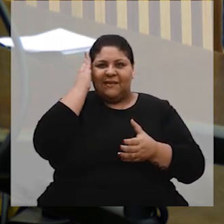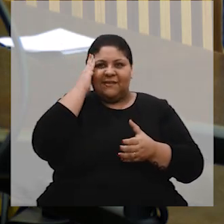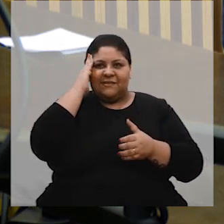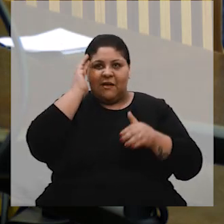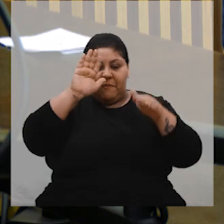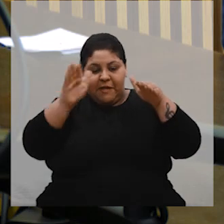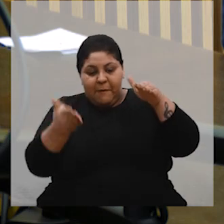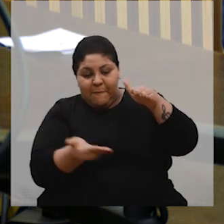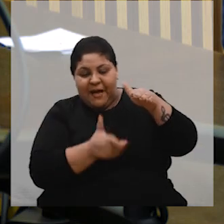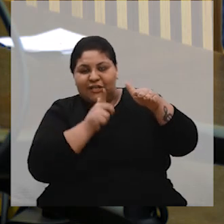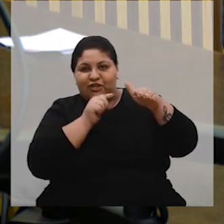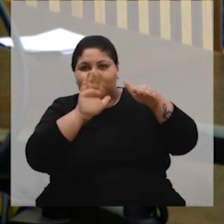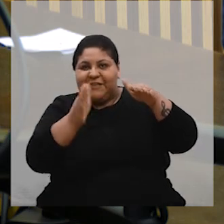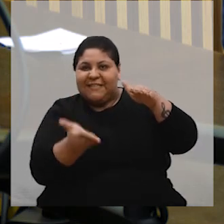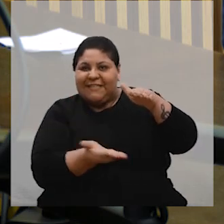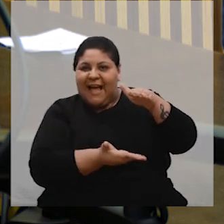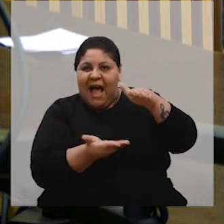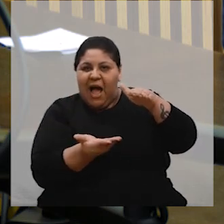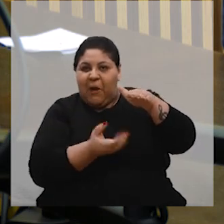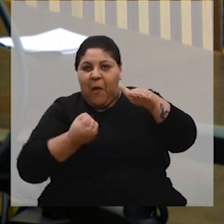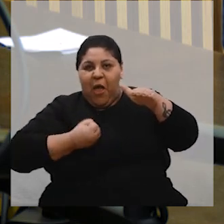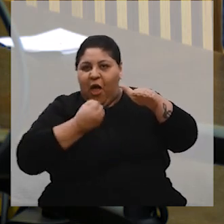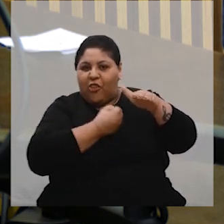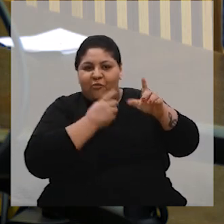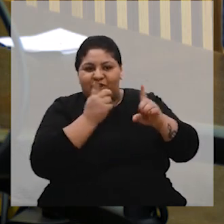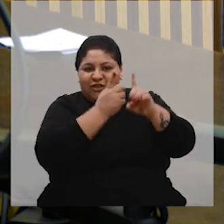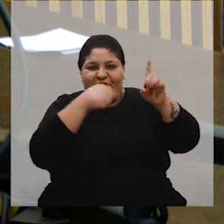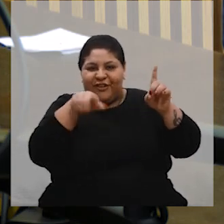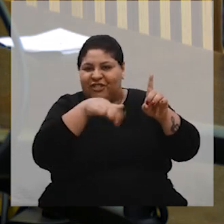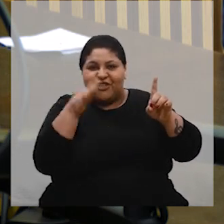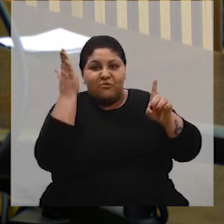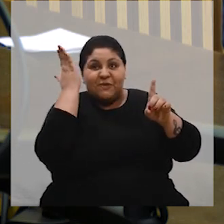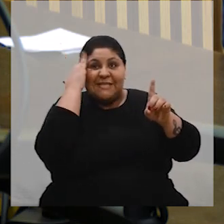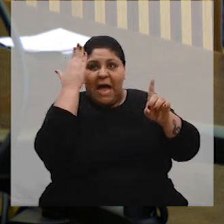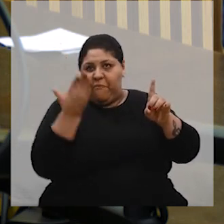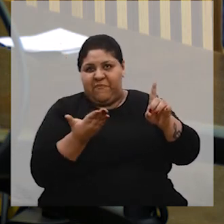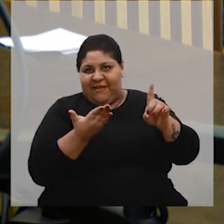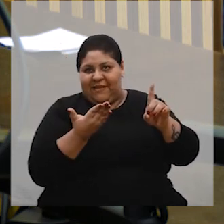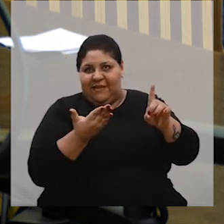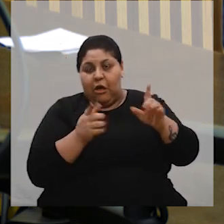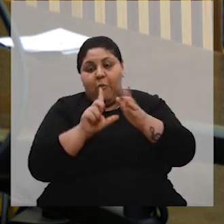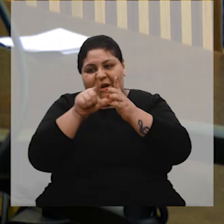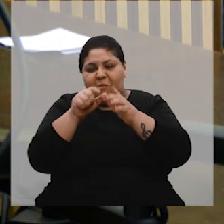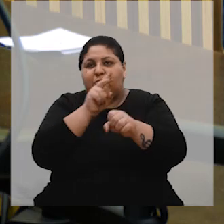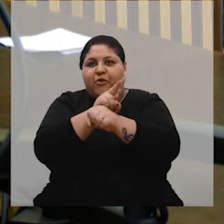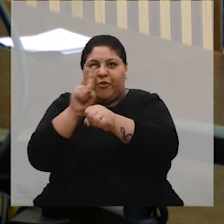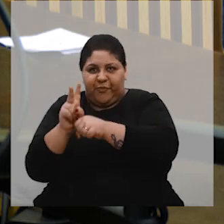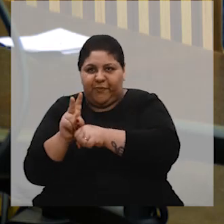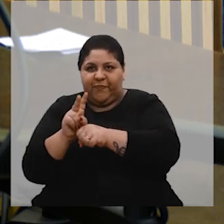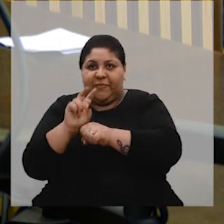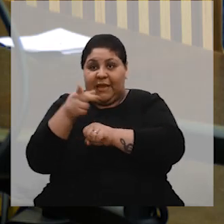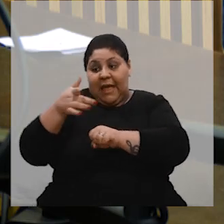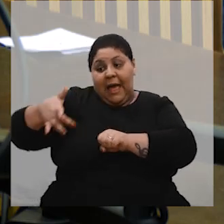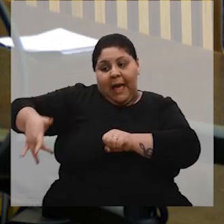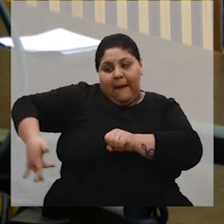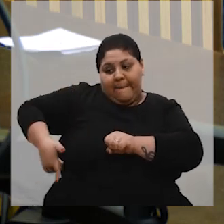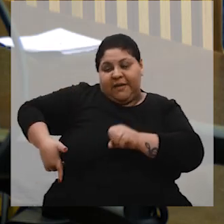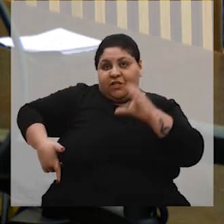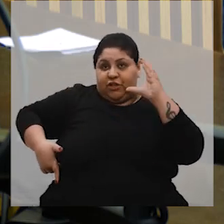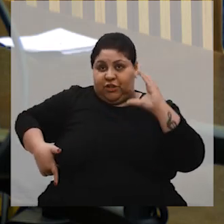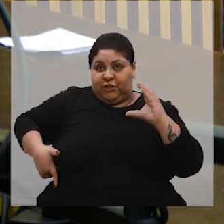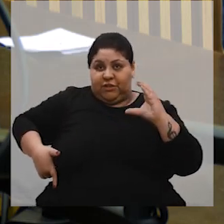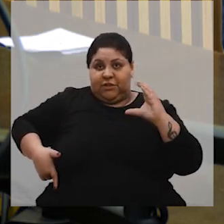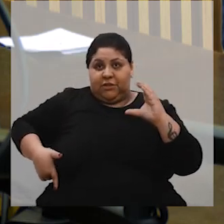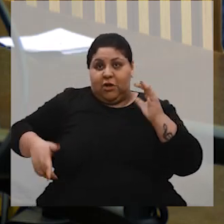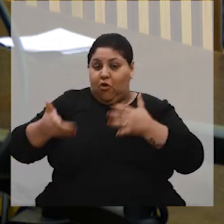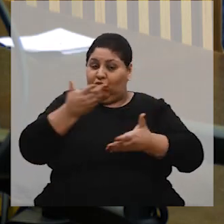estava comentando aqui, que é o que a gente quer diagnosticar para conseguir tratar. A hepatite C, o